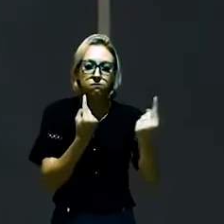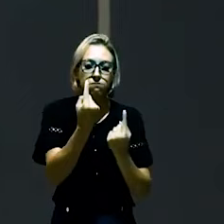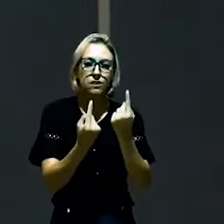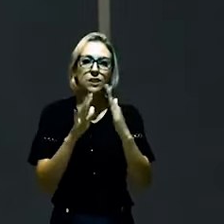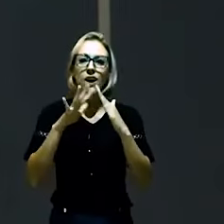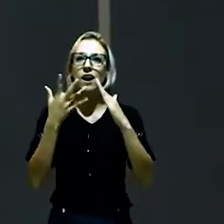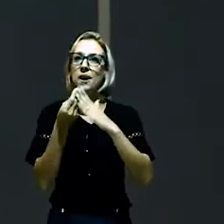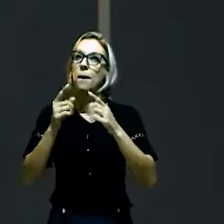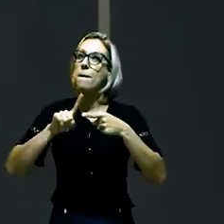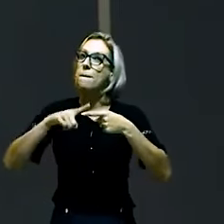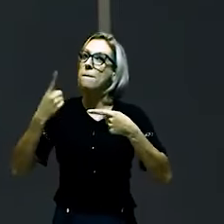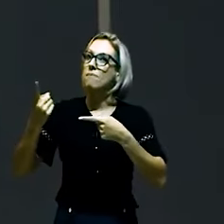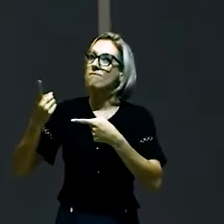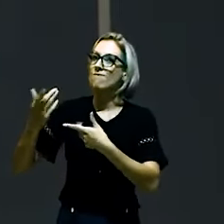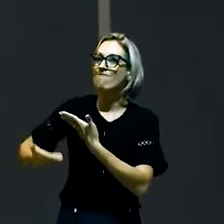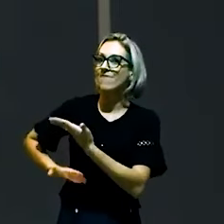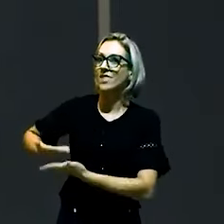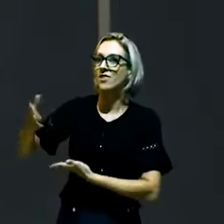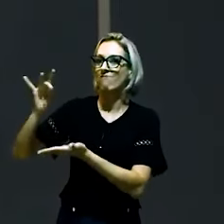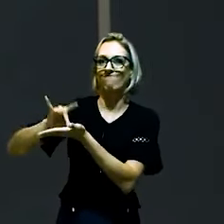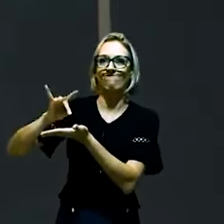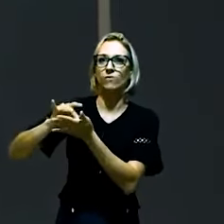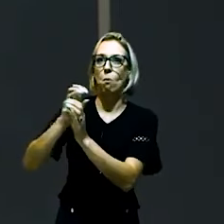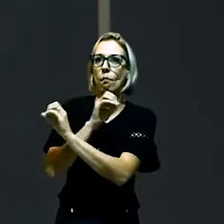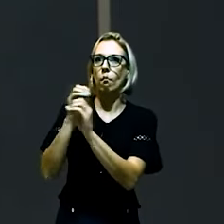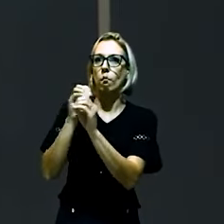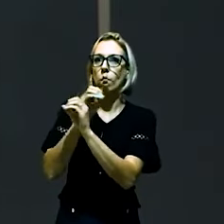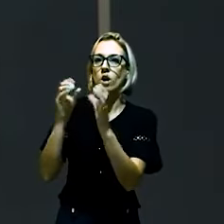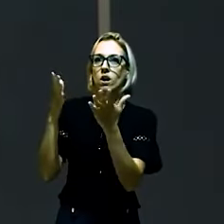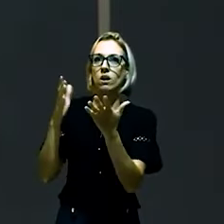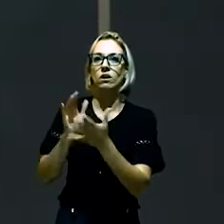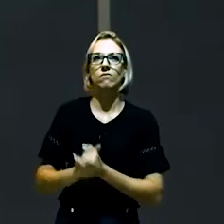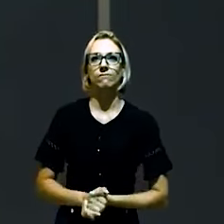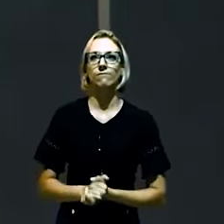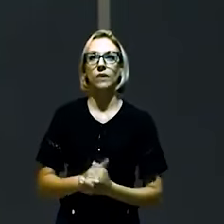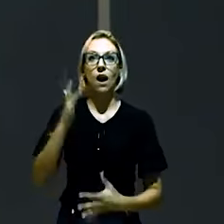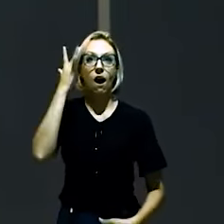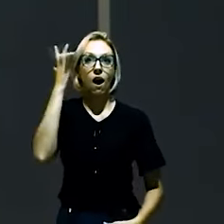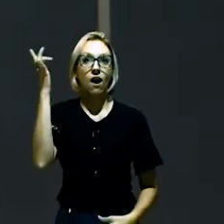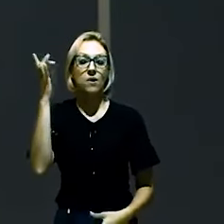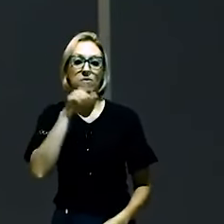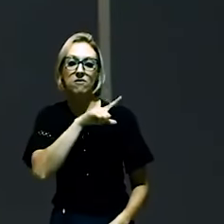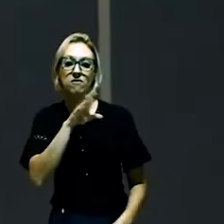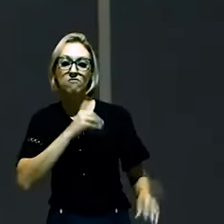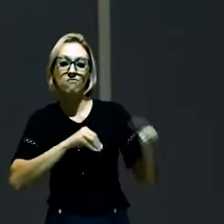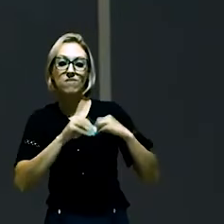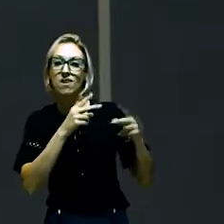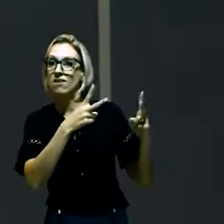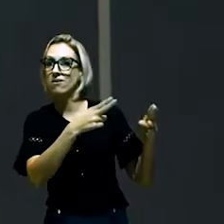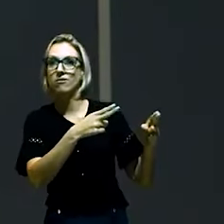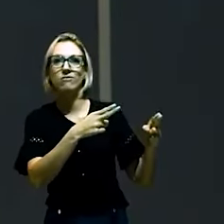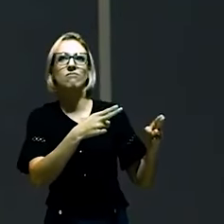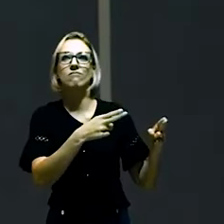culto. Por quê? Porque amanhã nada muda. É a mesma brincadeira com o pecado amanhã.